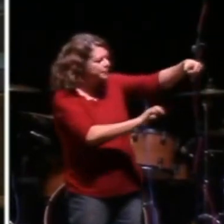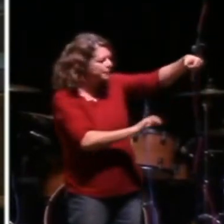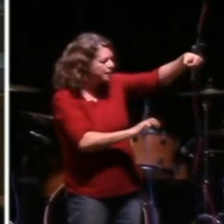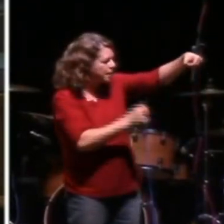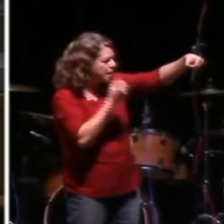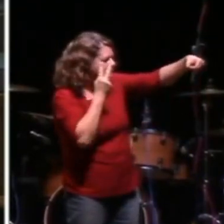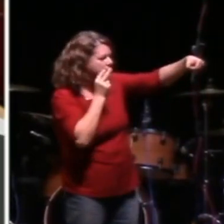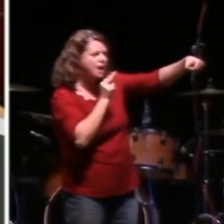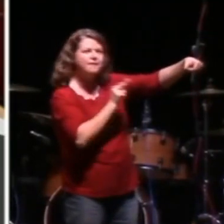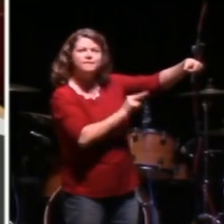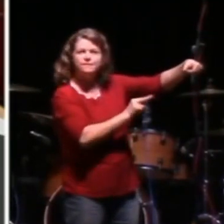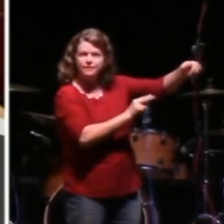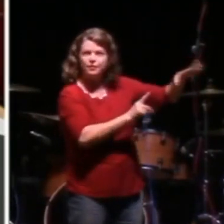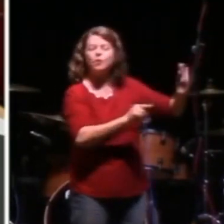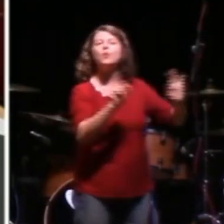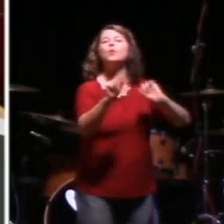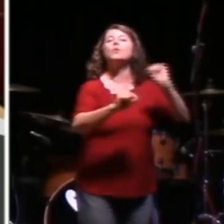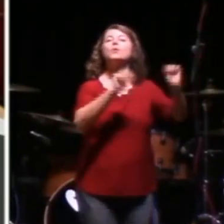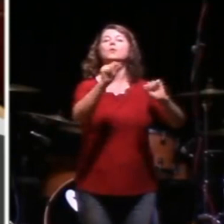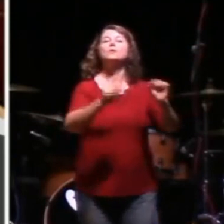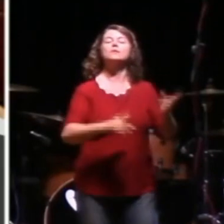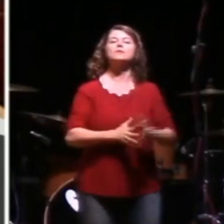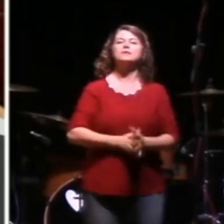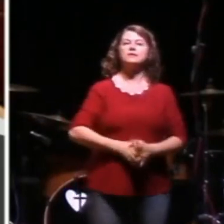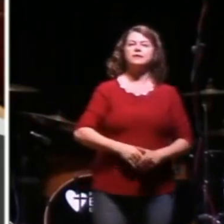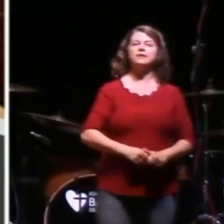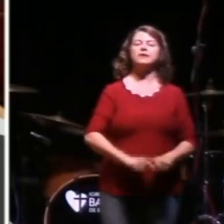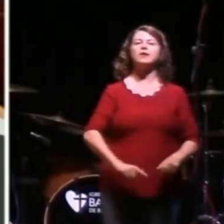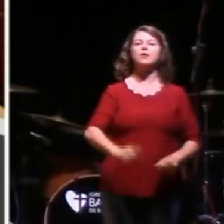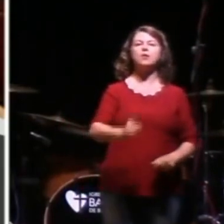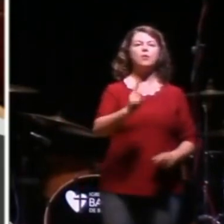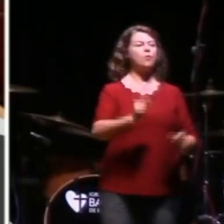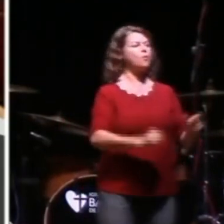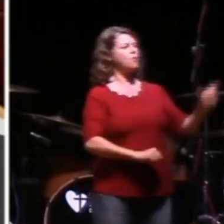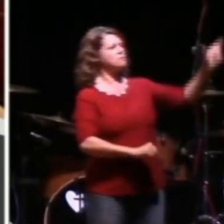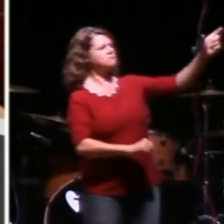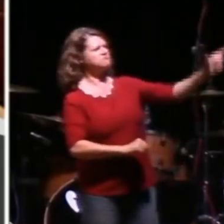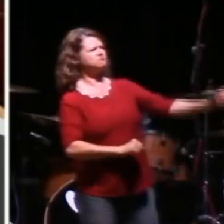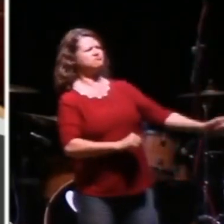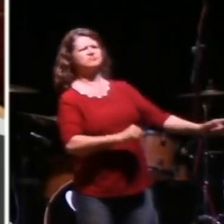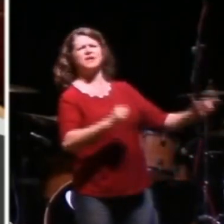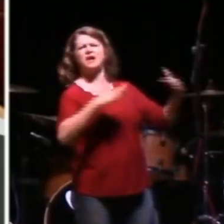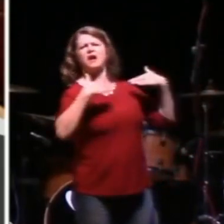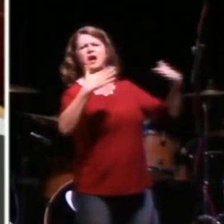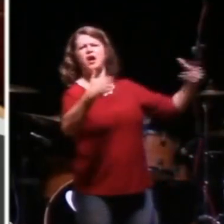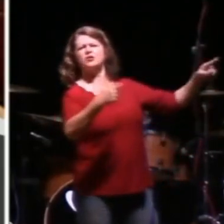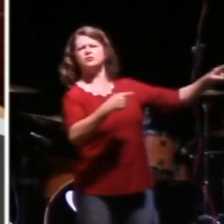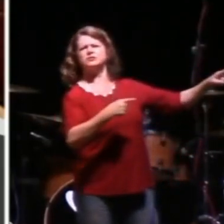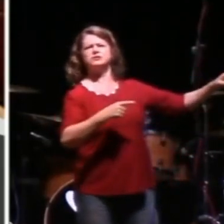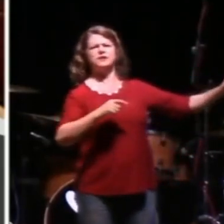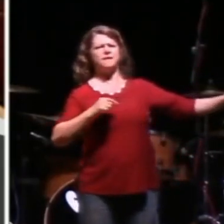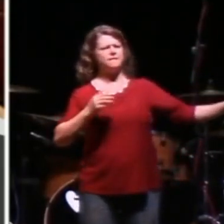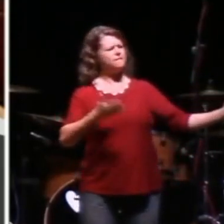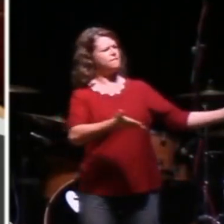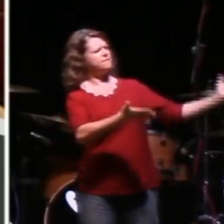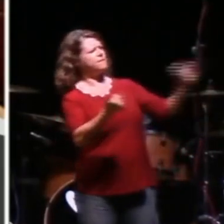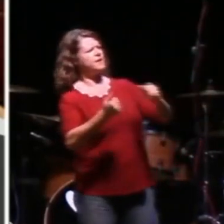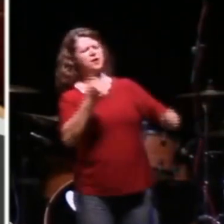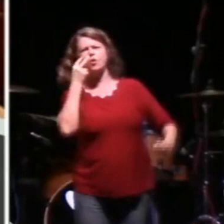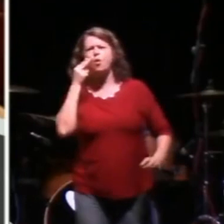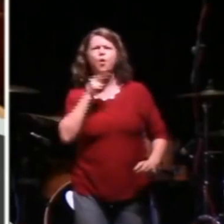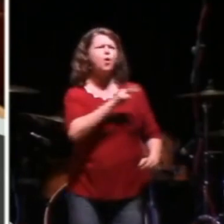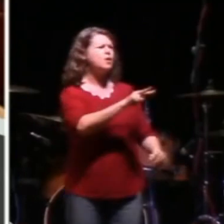então houve um dos centros de dizer com voz de trovão venha olhei eu estava um cavalo branco eo seu cavaleiro